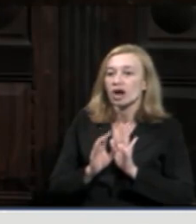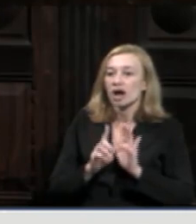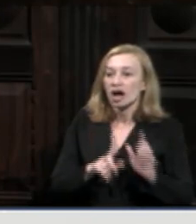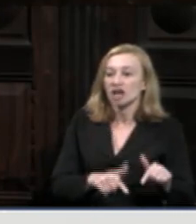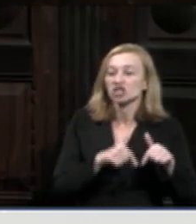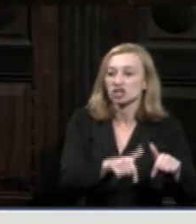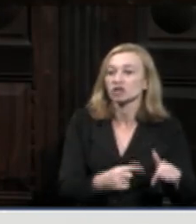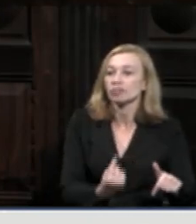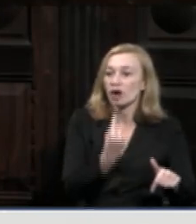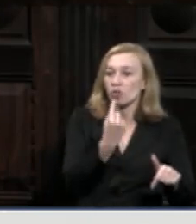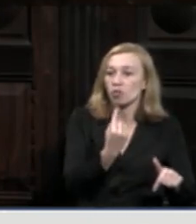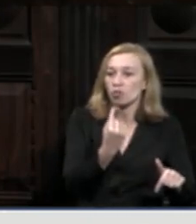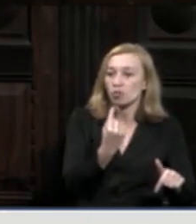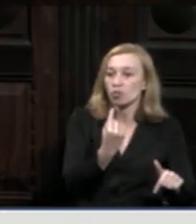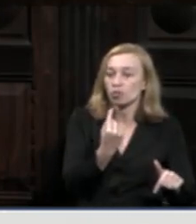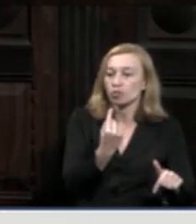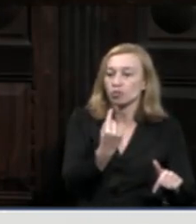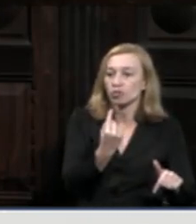sido feita